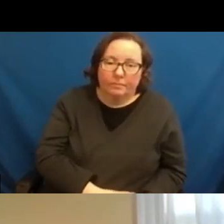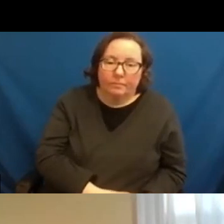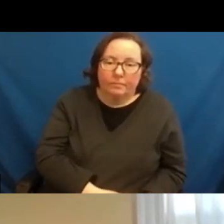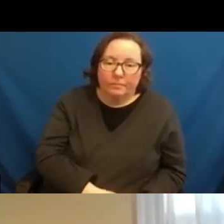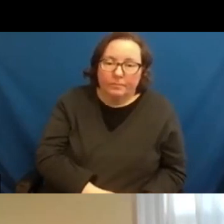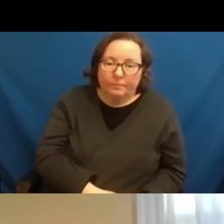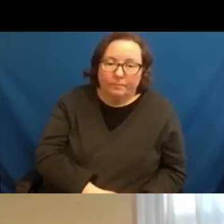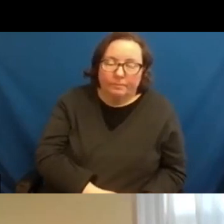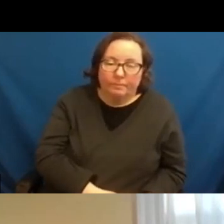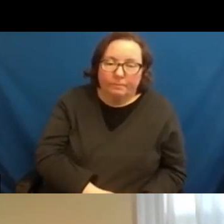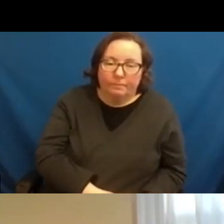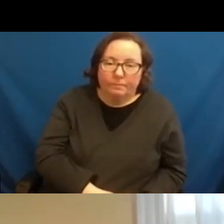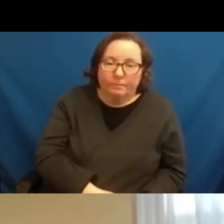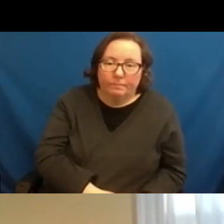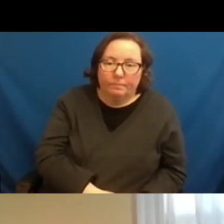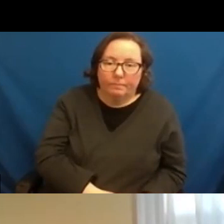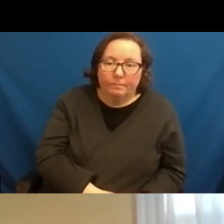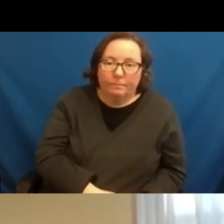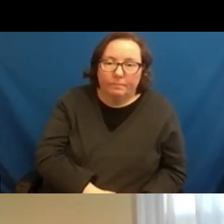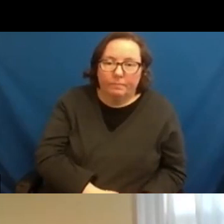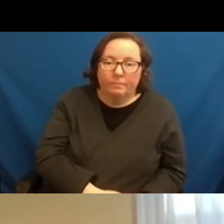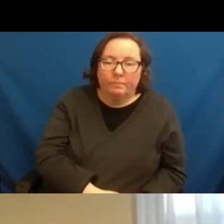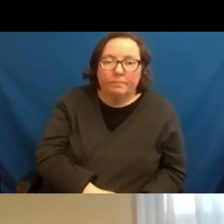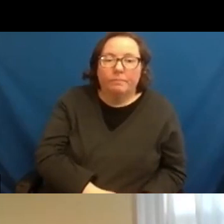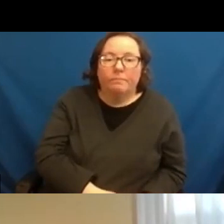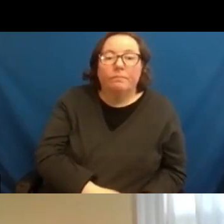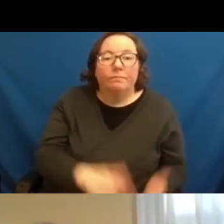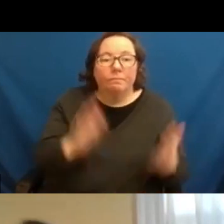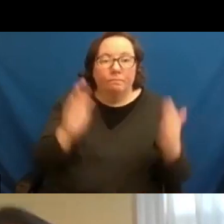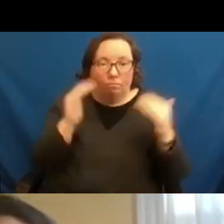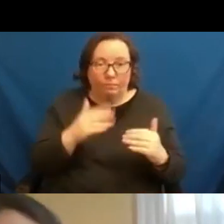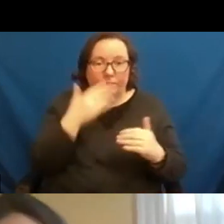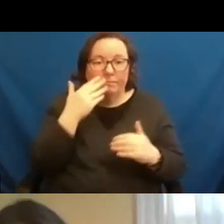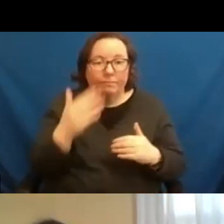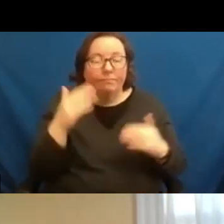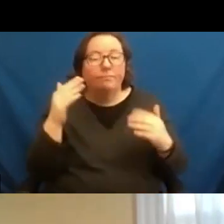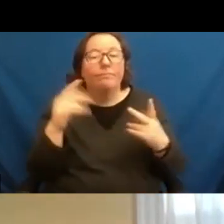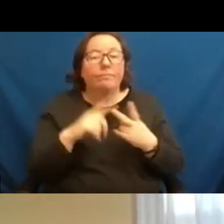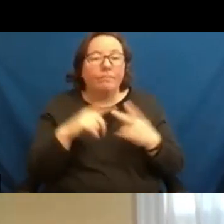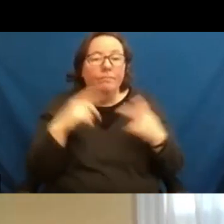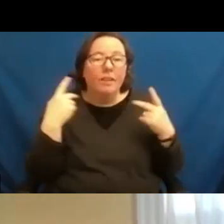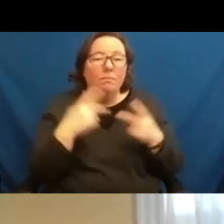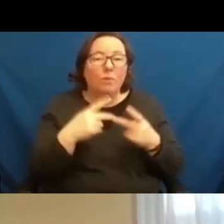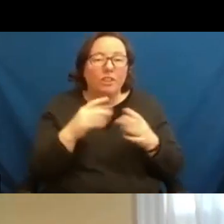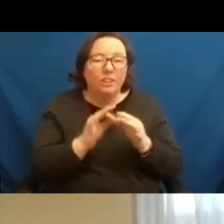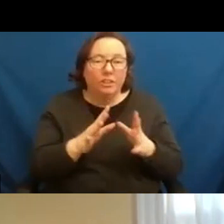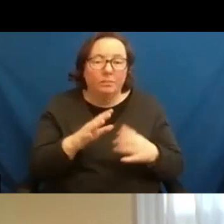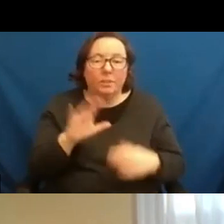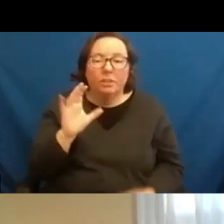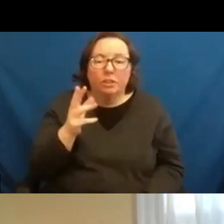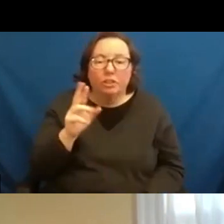a interpretação lá. Obrigada. Thank you. Our Portuguese interpreter is